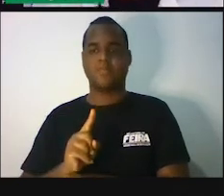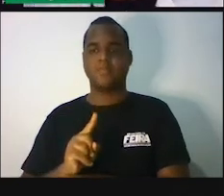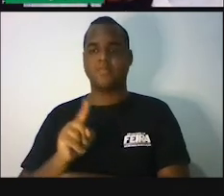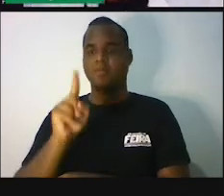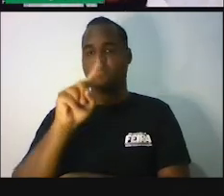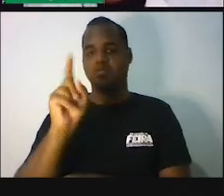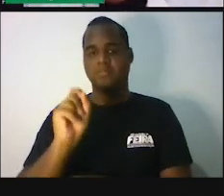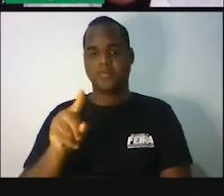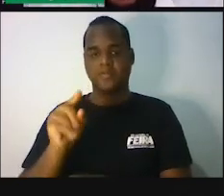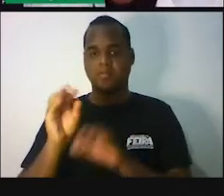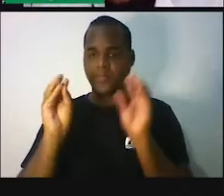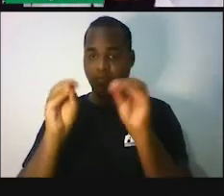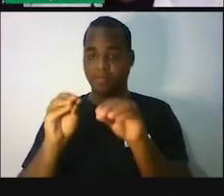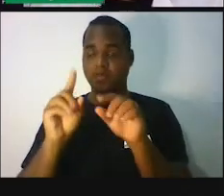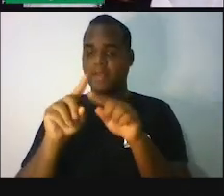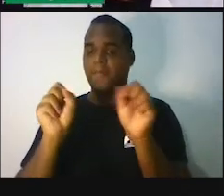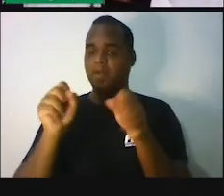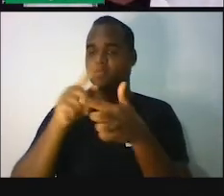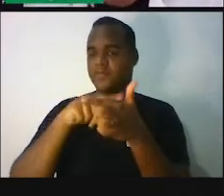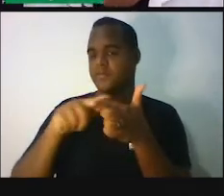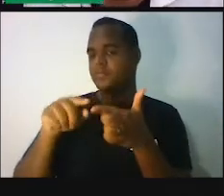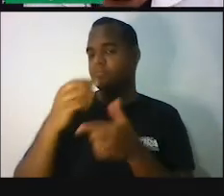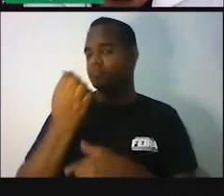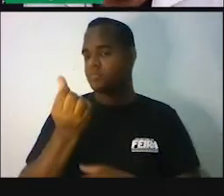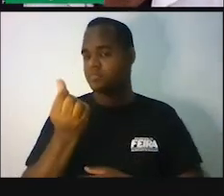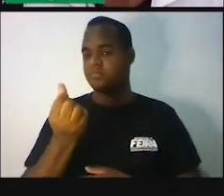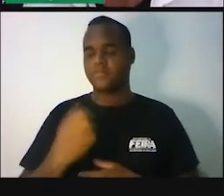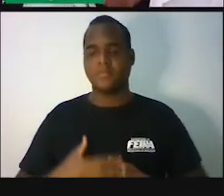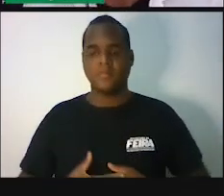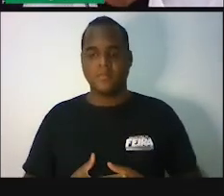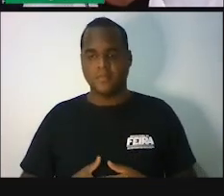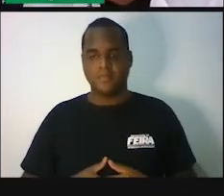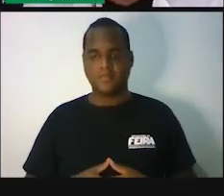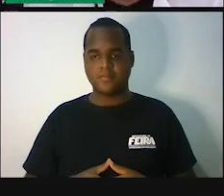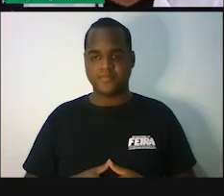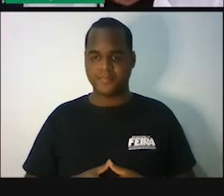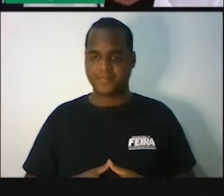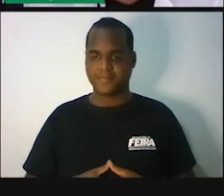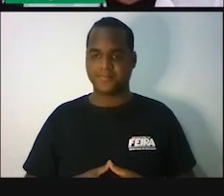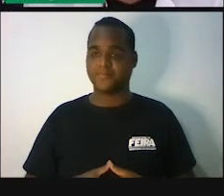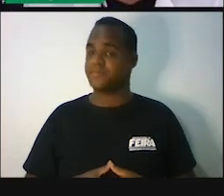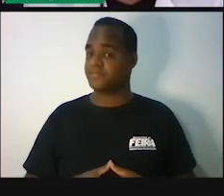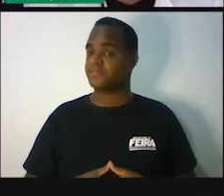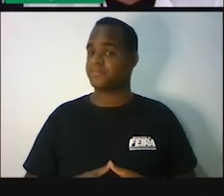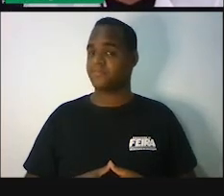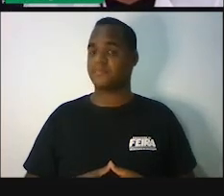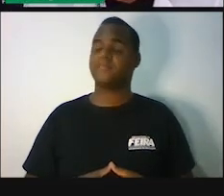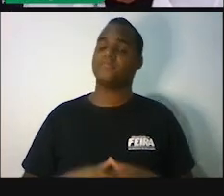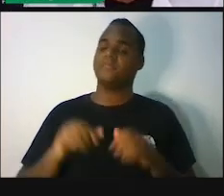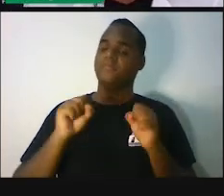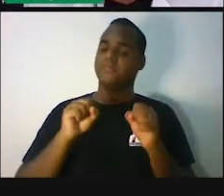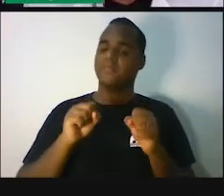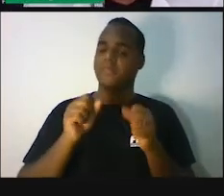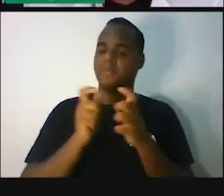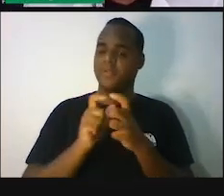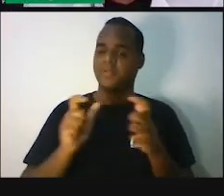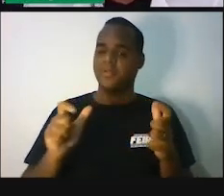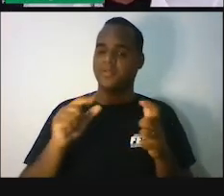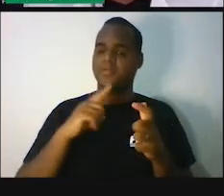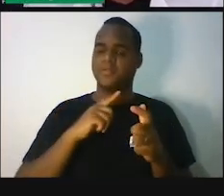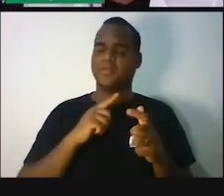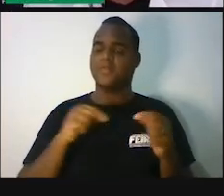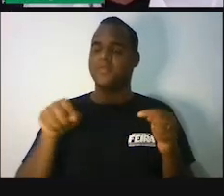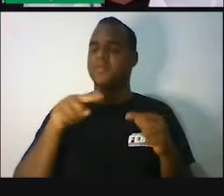interrogação, dividido por 6. Prontinho. Só que eu vou deixar isso maior para a gente